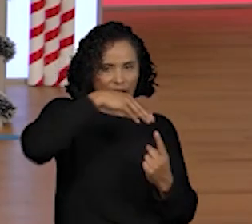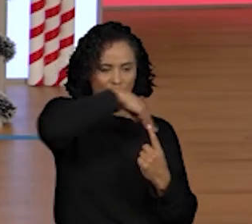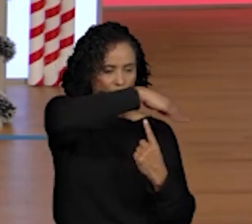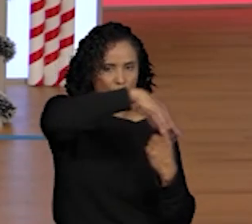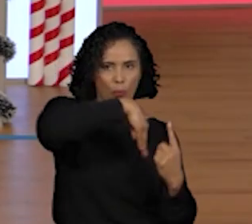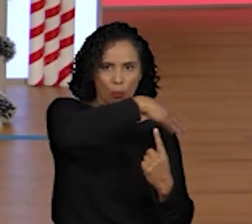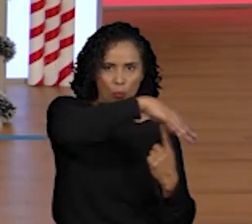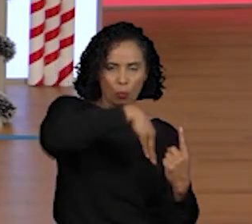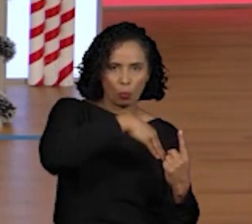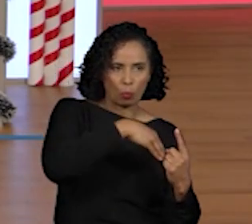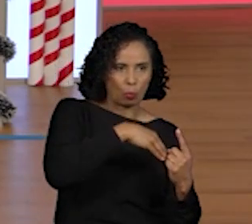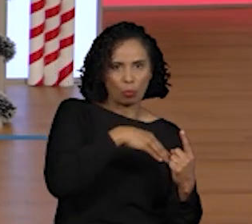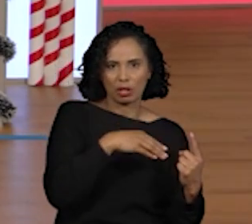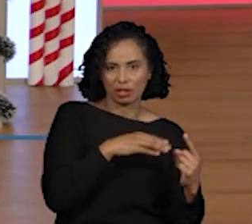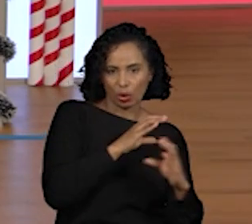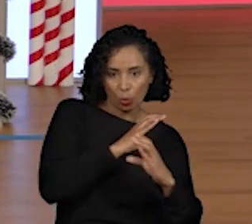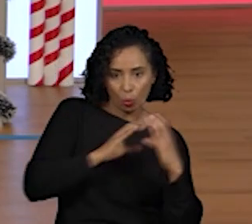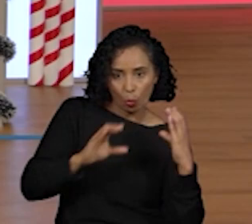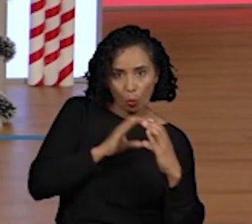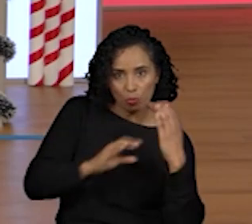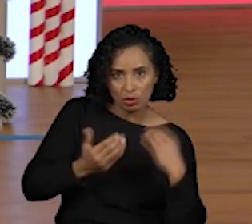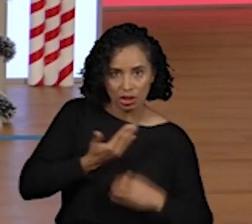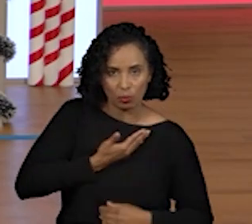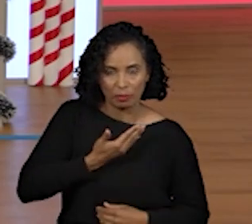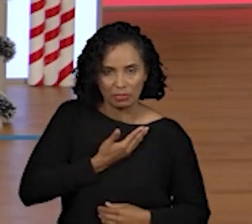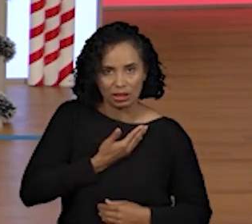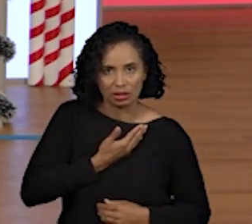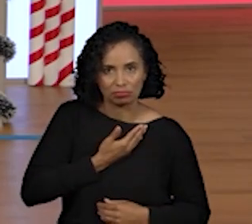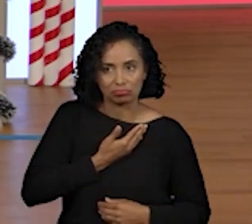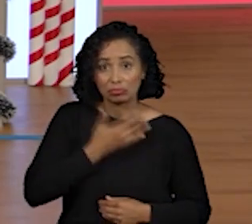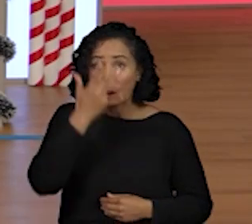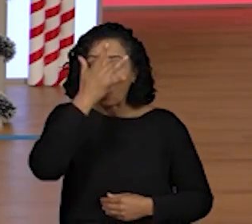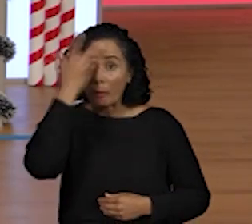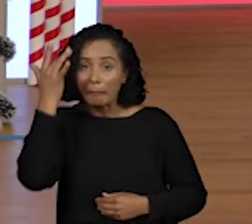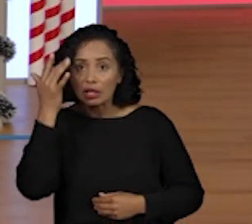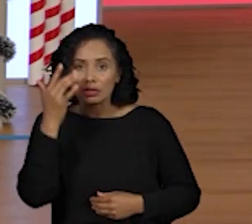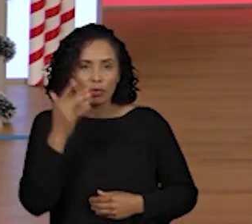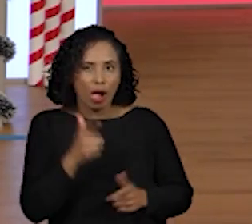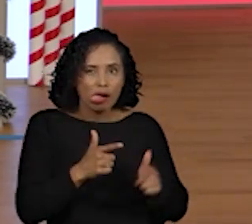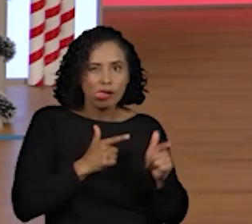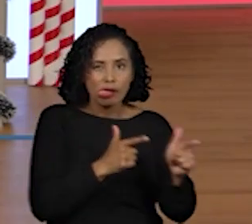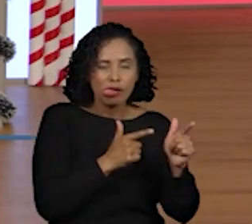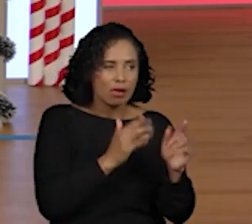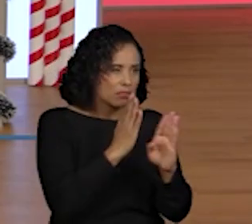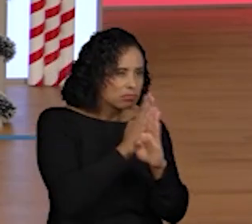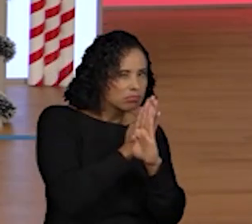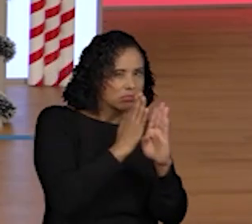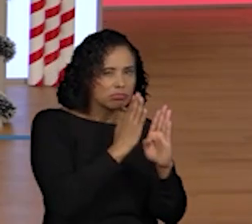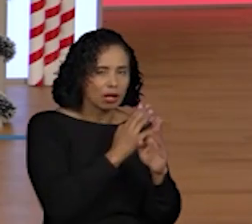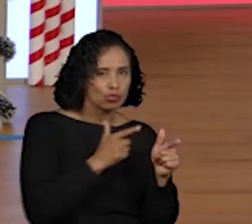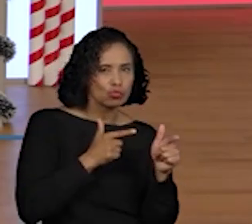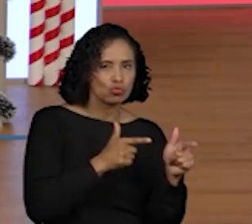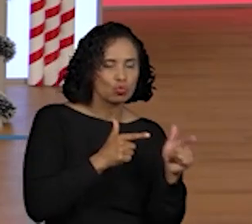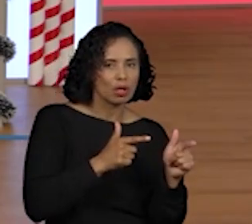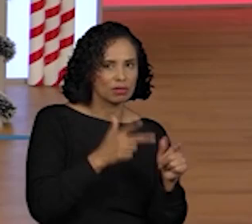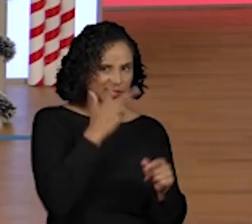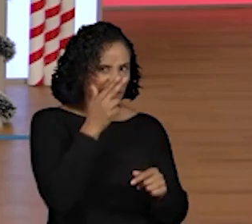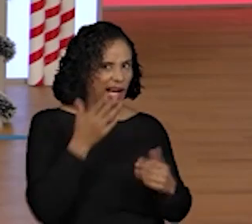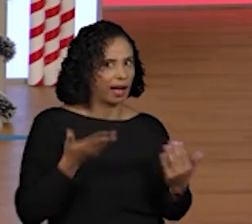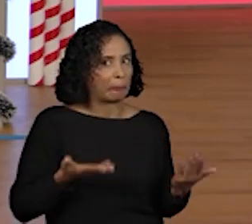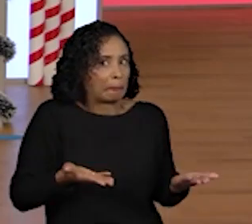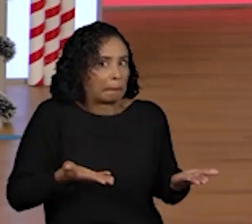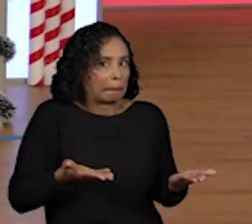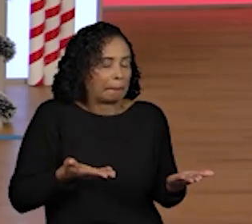Petrúquio. Era alguém pregando uma peça, mas quem era? Mas a gente percebeu, no